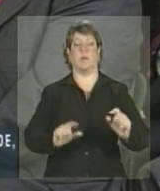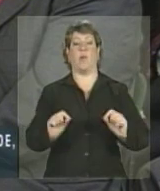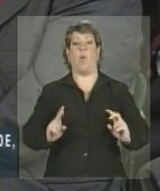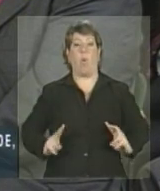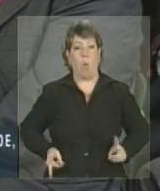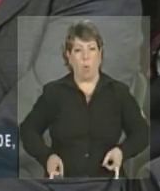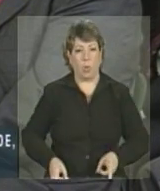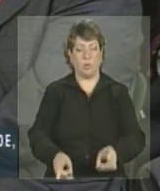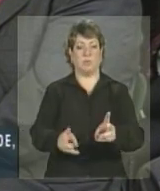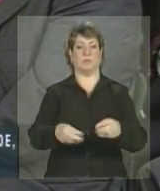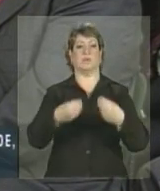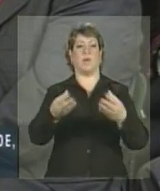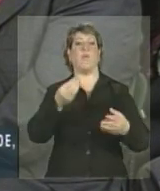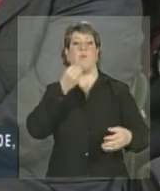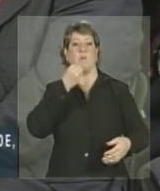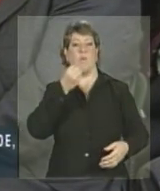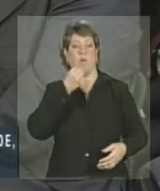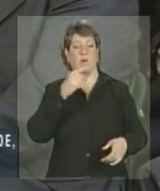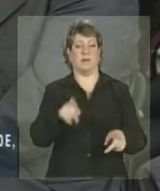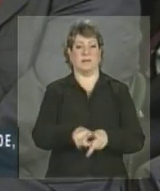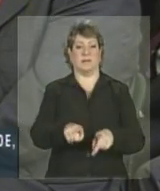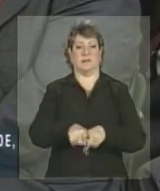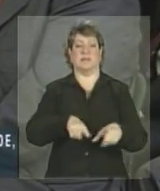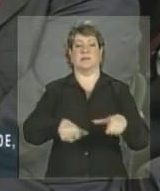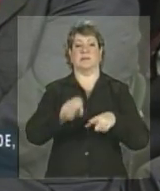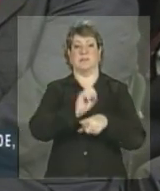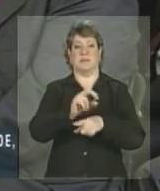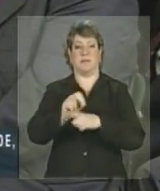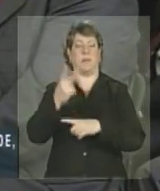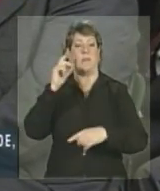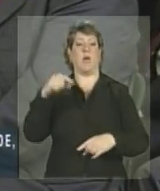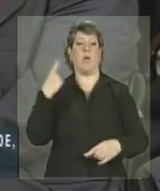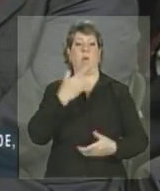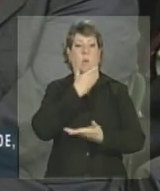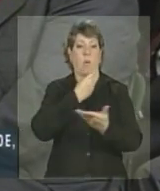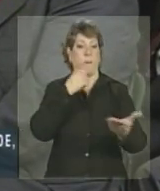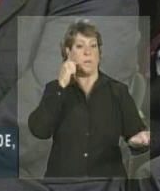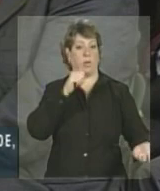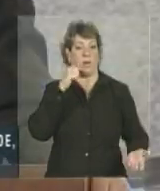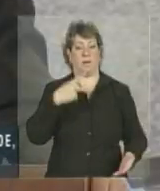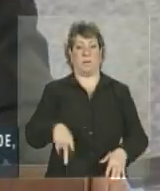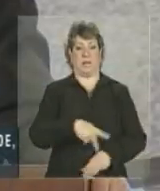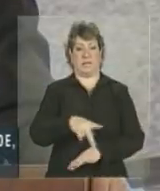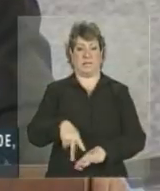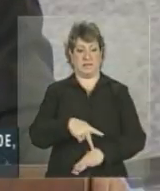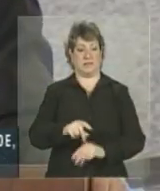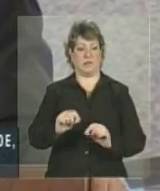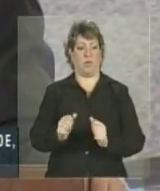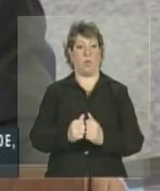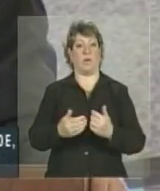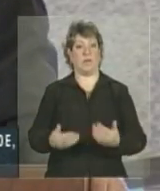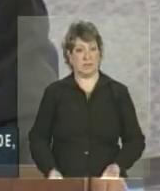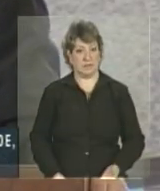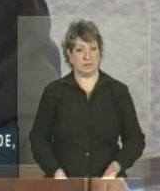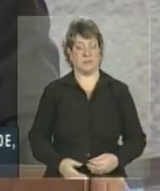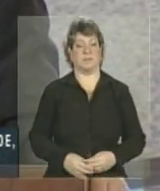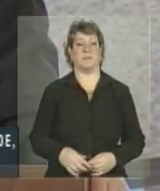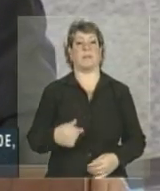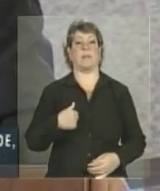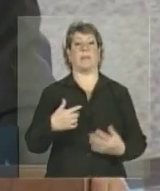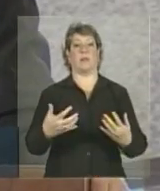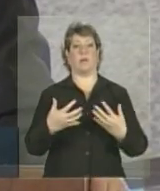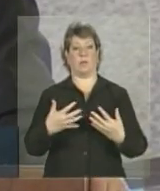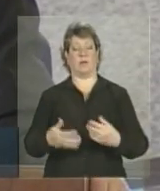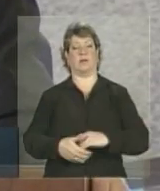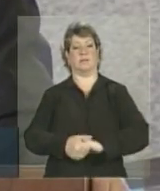continuidade da geração de oportunidades e na geração de empregos para homens e mulheres do nosso país. Com isso, eu quero deixar aqui